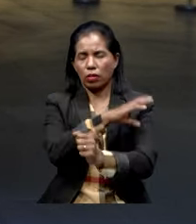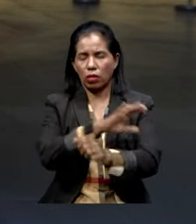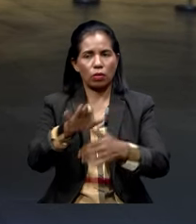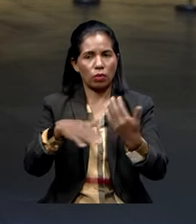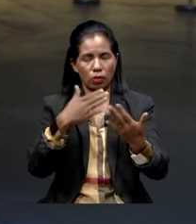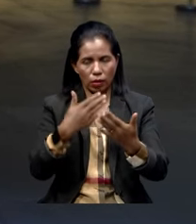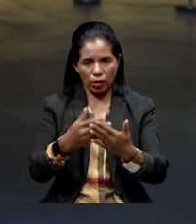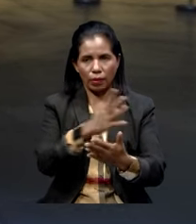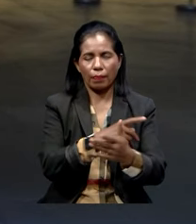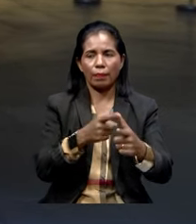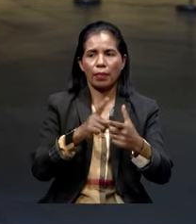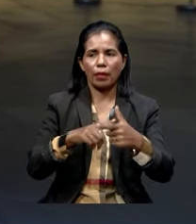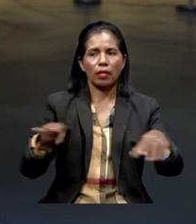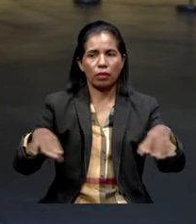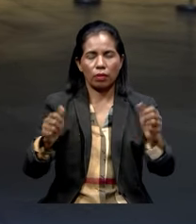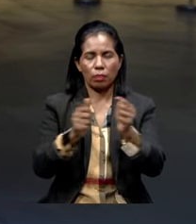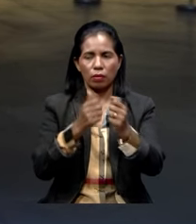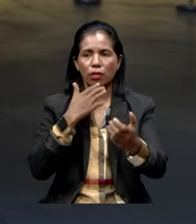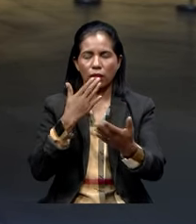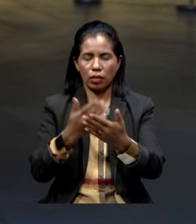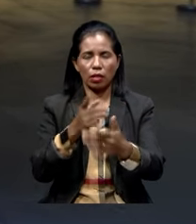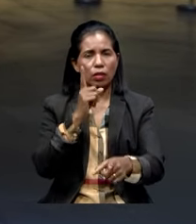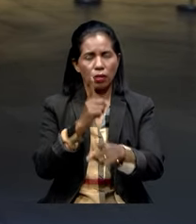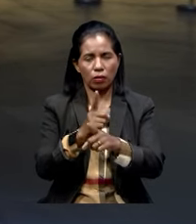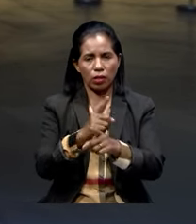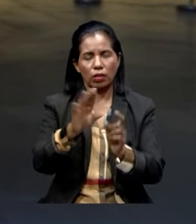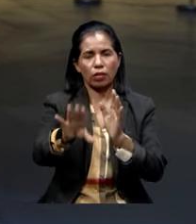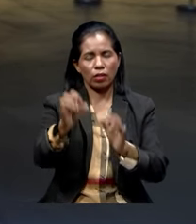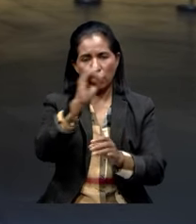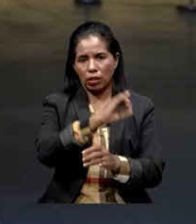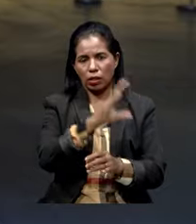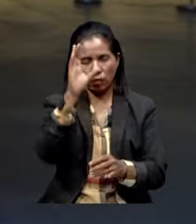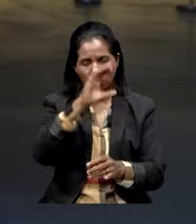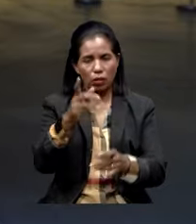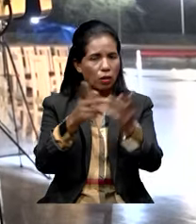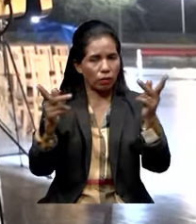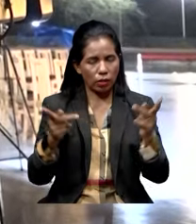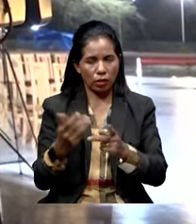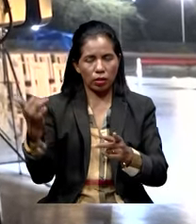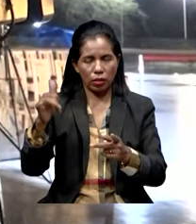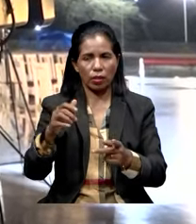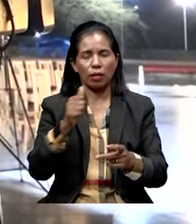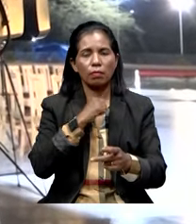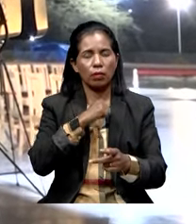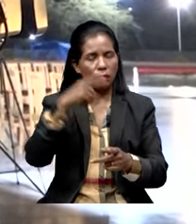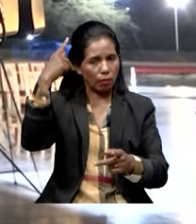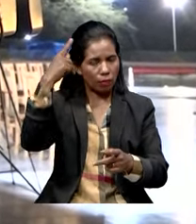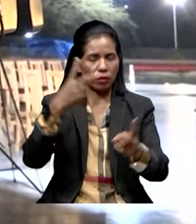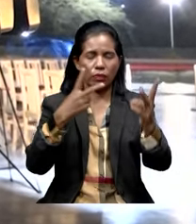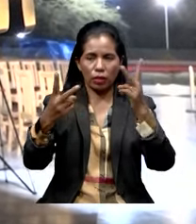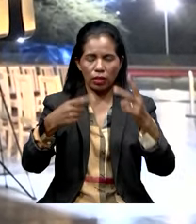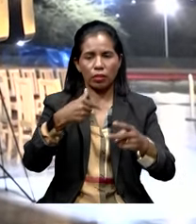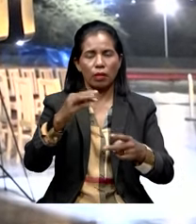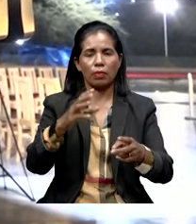o serviço de diálogos, identifica o fato em que não vai que o Papa se vai visitar. Nemen jemen khusu